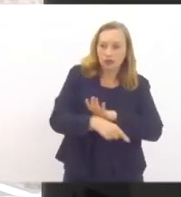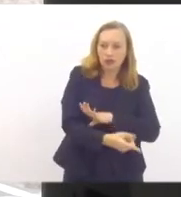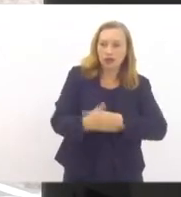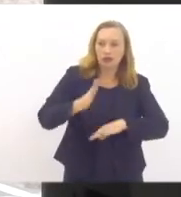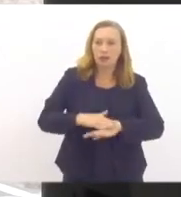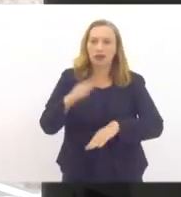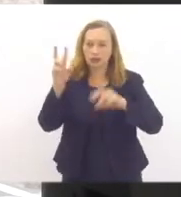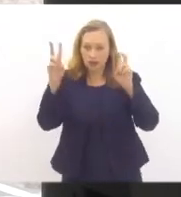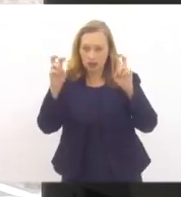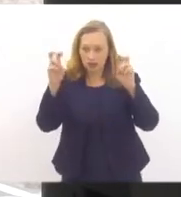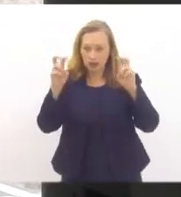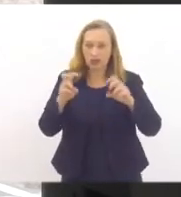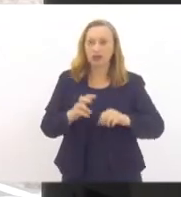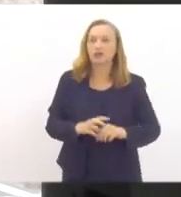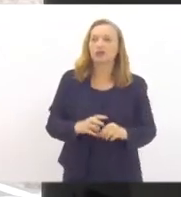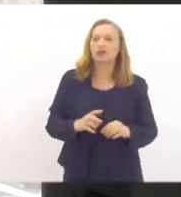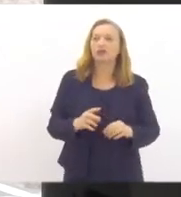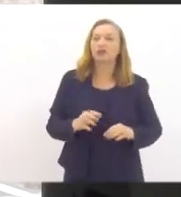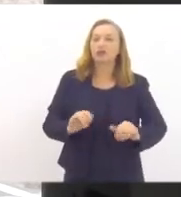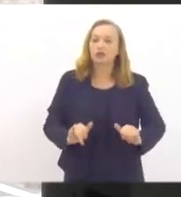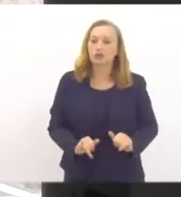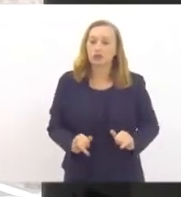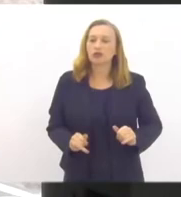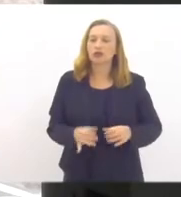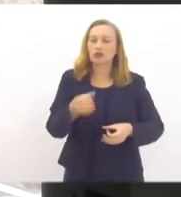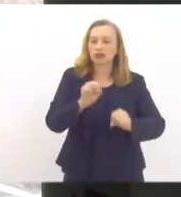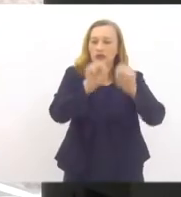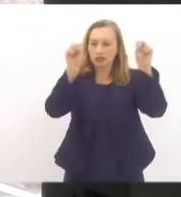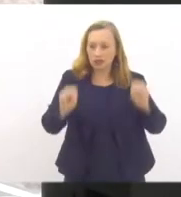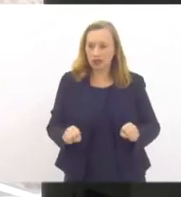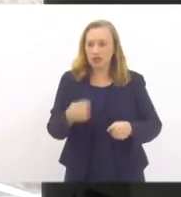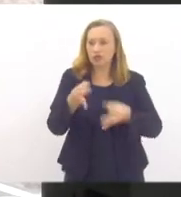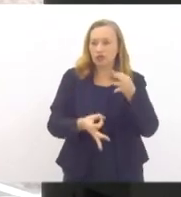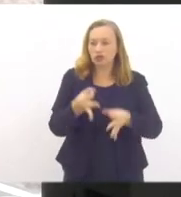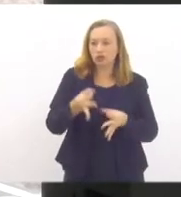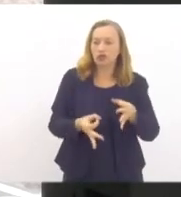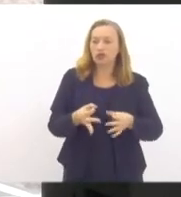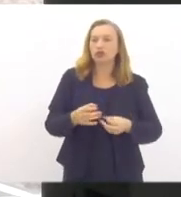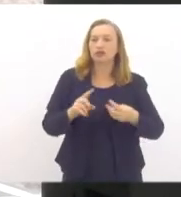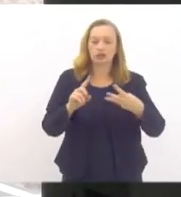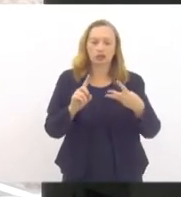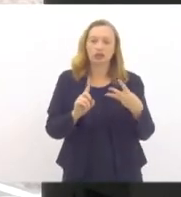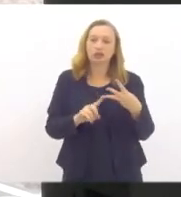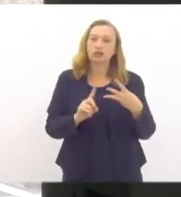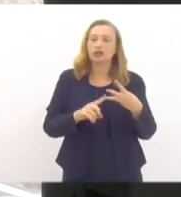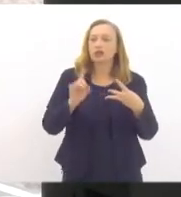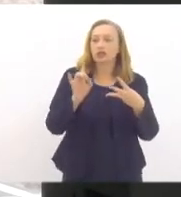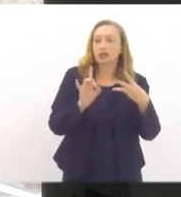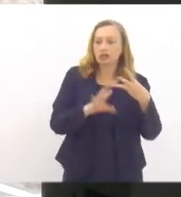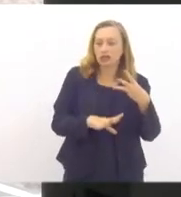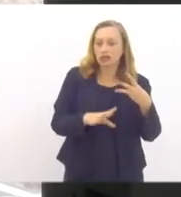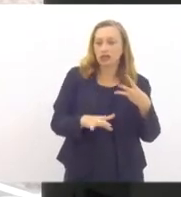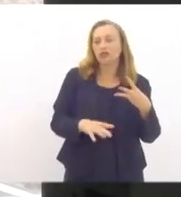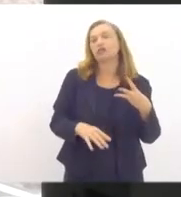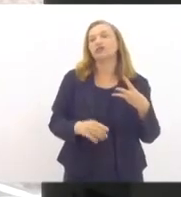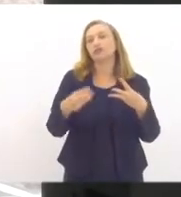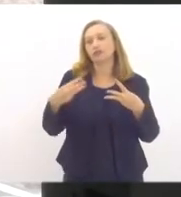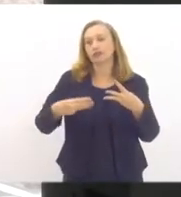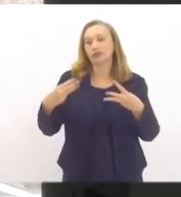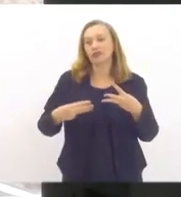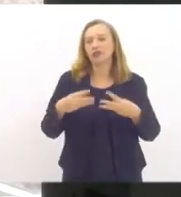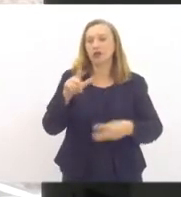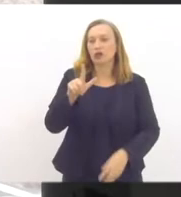nas temáticas de prevenção à tortura, sistema prisional e justiça. Então, nosso segundo voto é no Felipe de Conte Aste. E o nosso terceiro e último voto é na